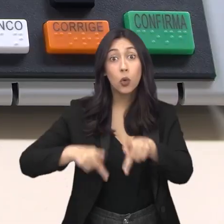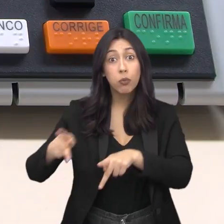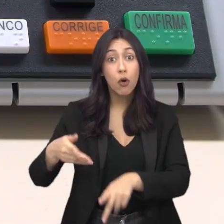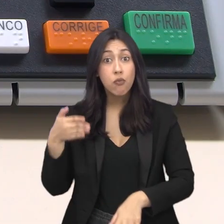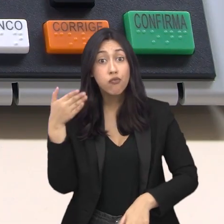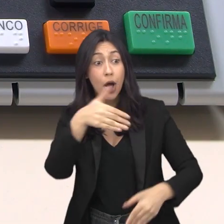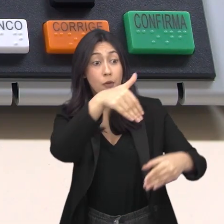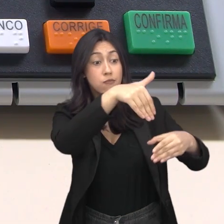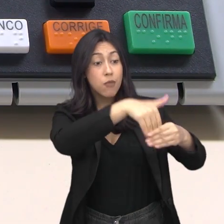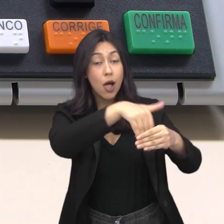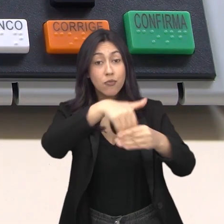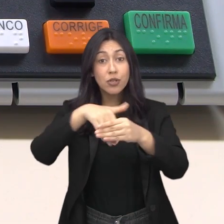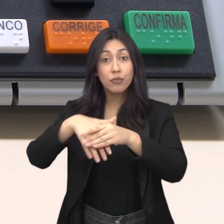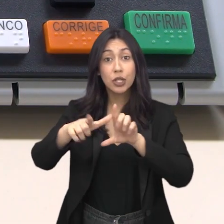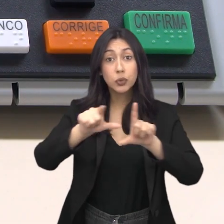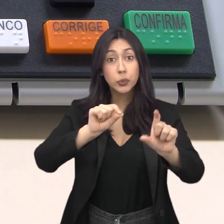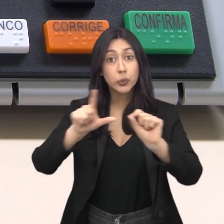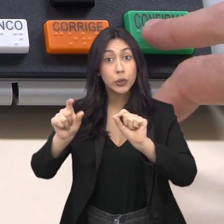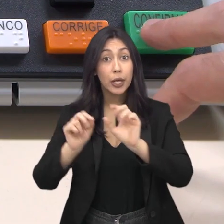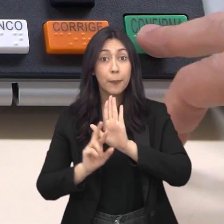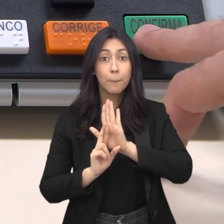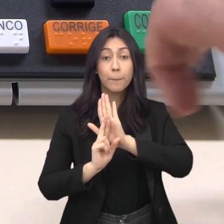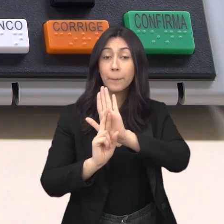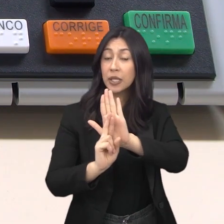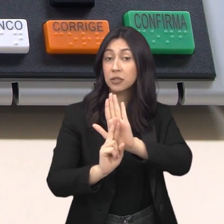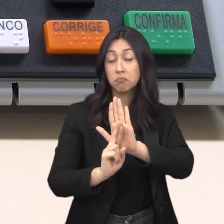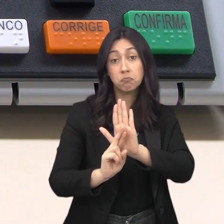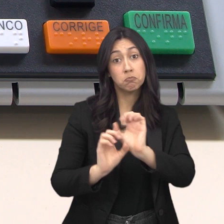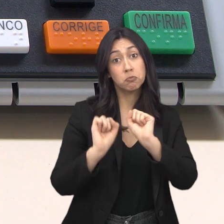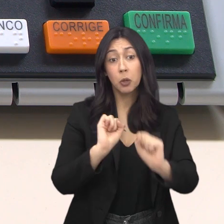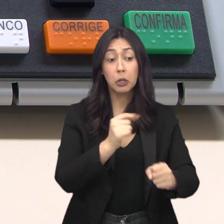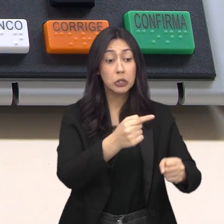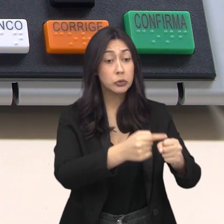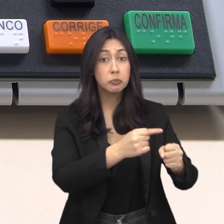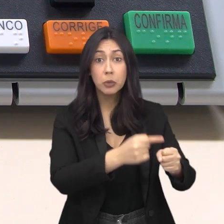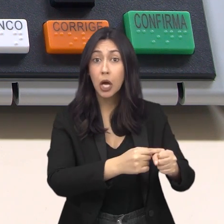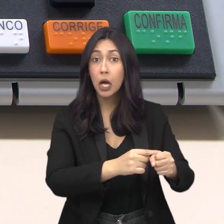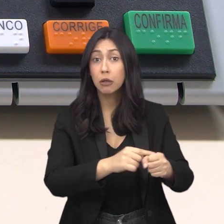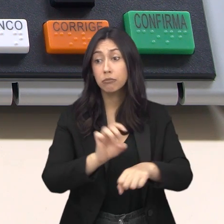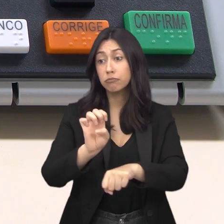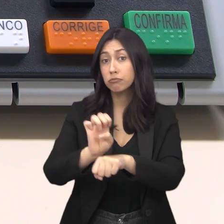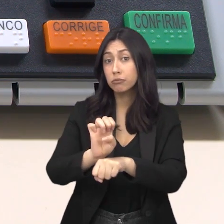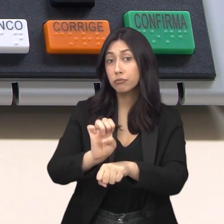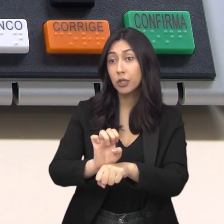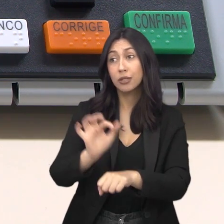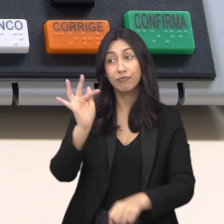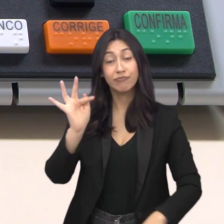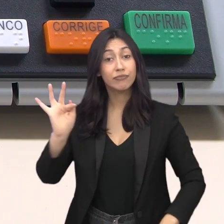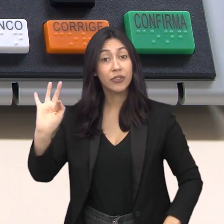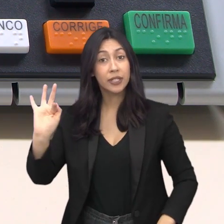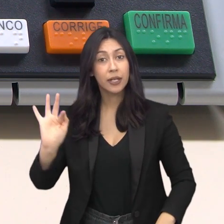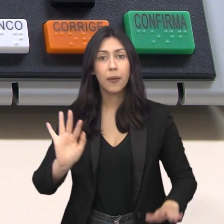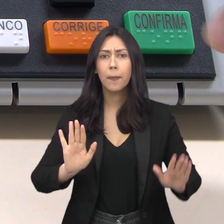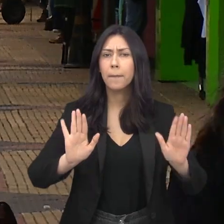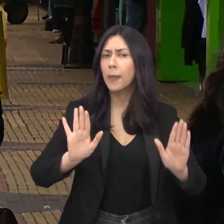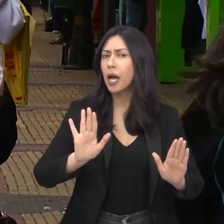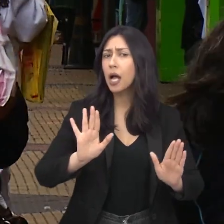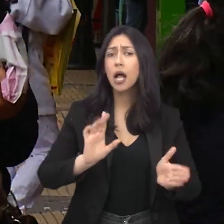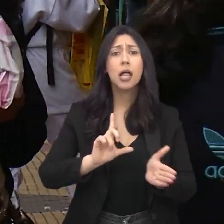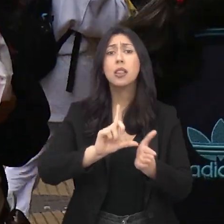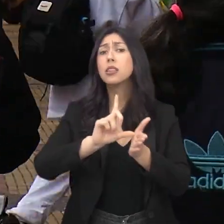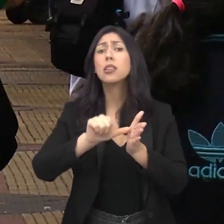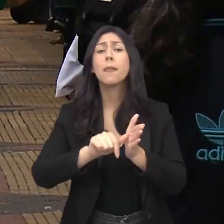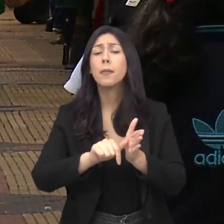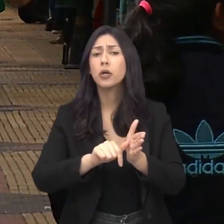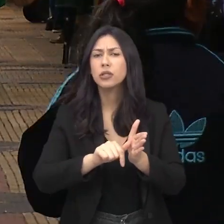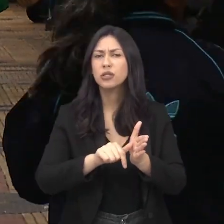brasileira vai às urnas para escolher seus representantes, sejam eles municipais, estaduais ou federais. Mas